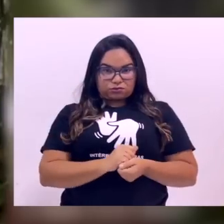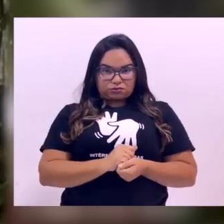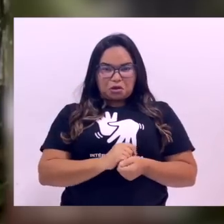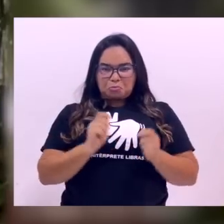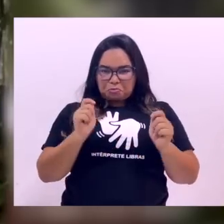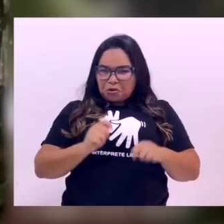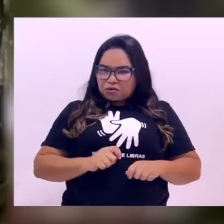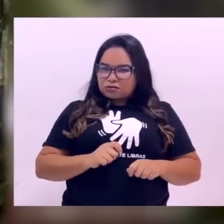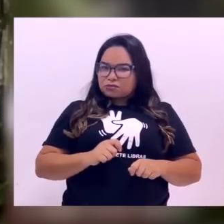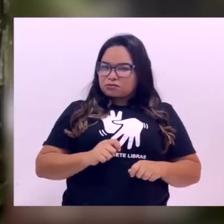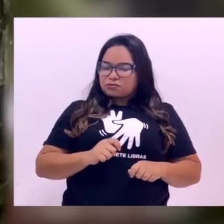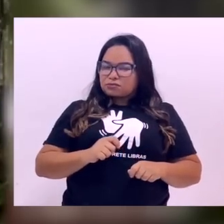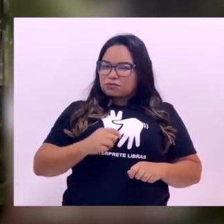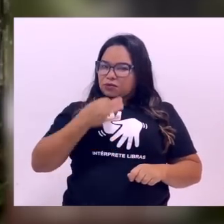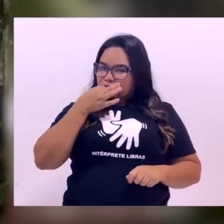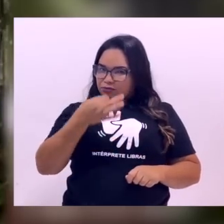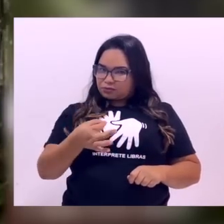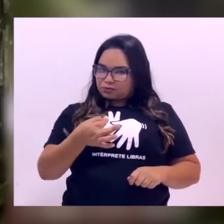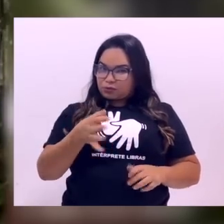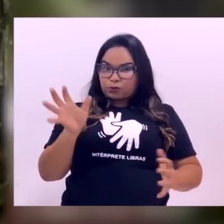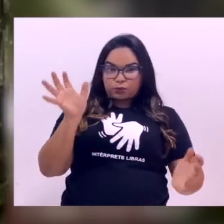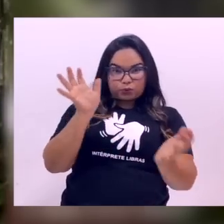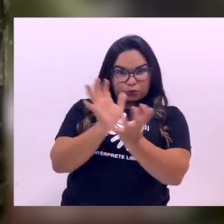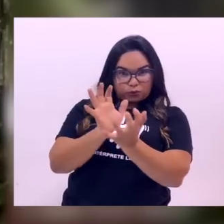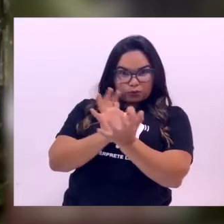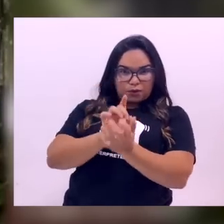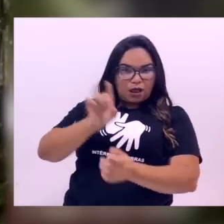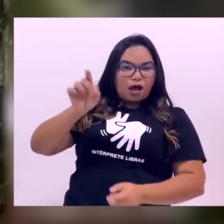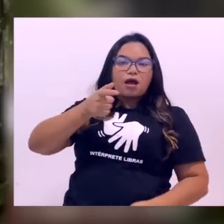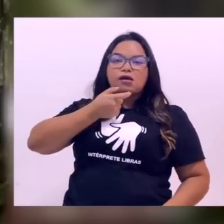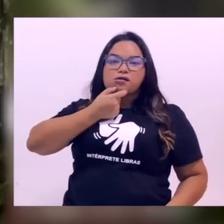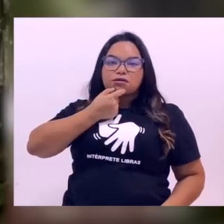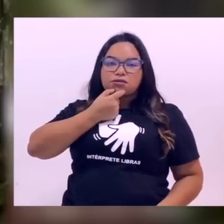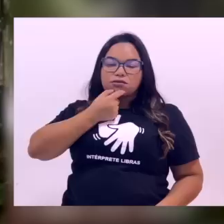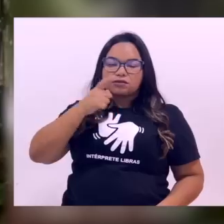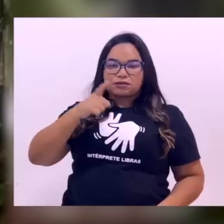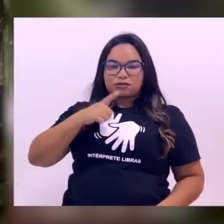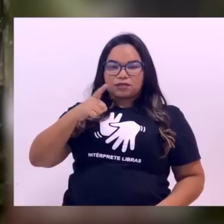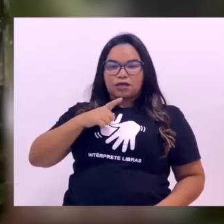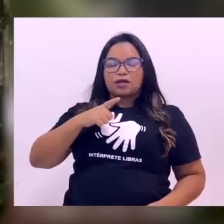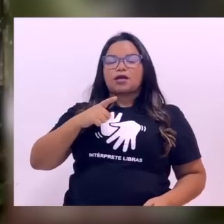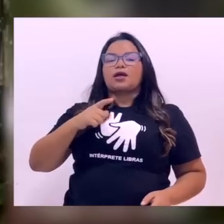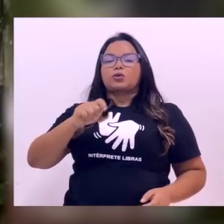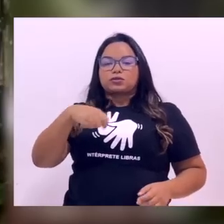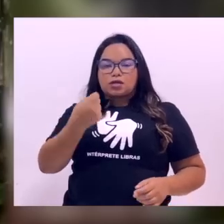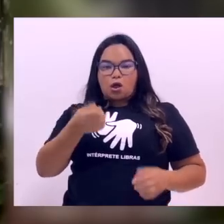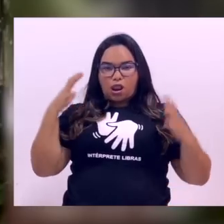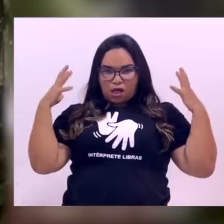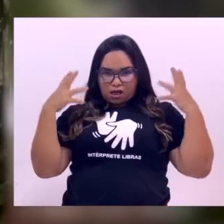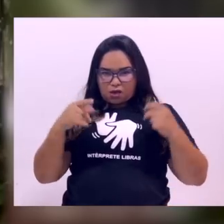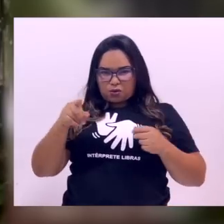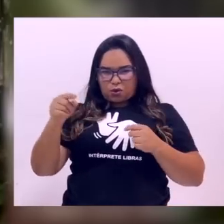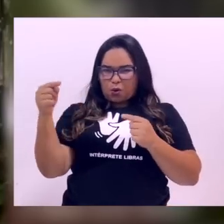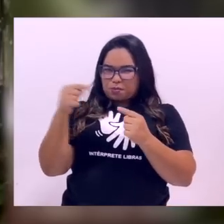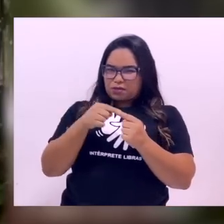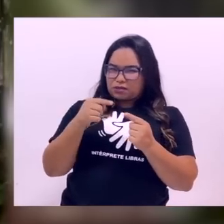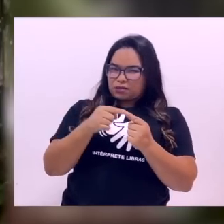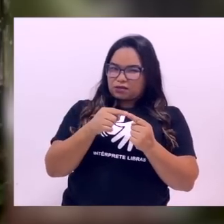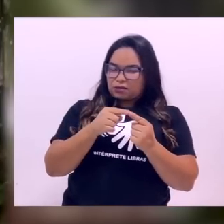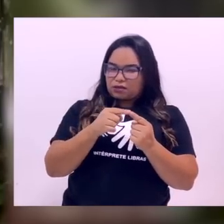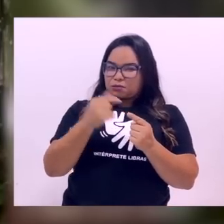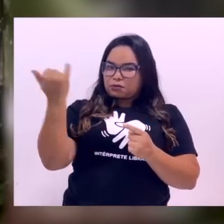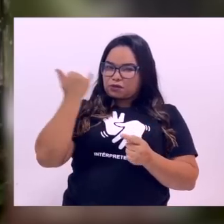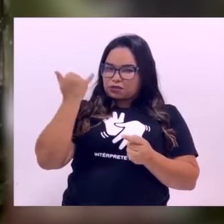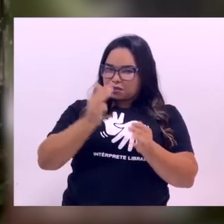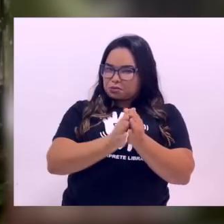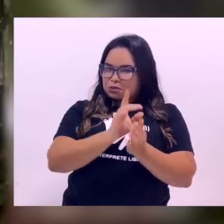os Leões. Então, será que eu vou poder dizer que a equipe britânica dos Leões vai desempenhar um